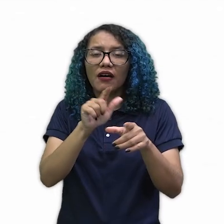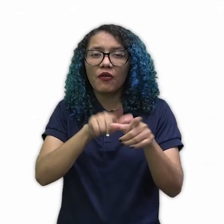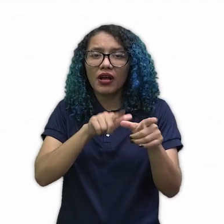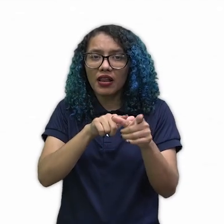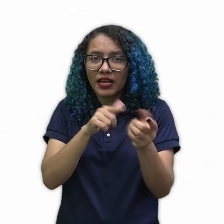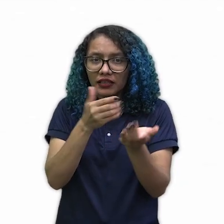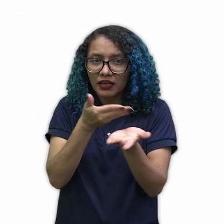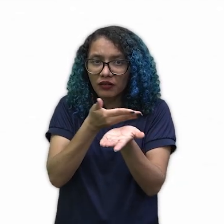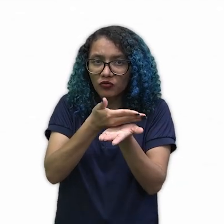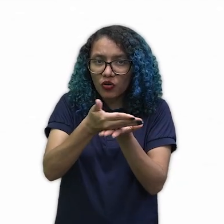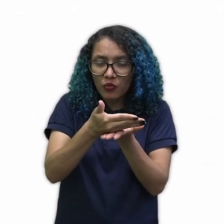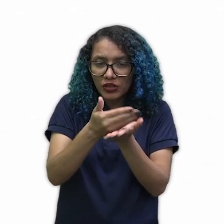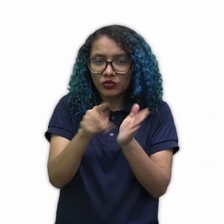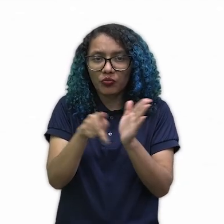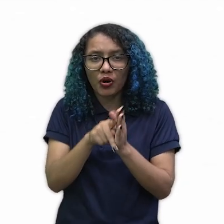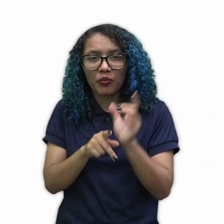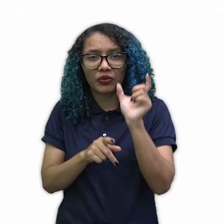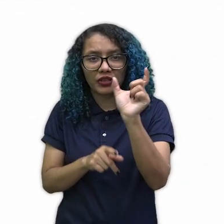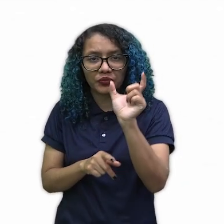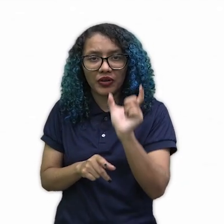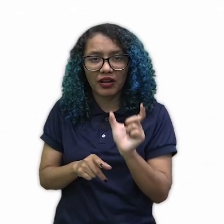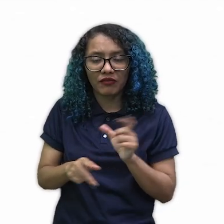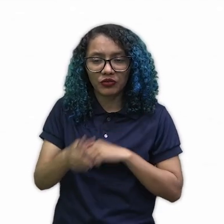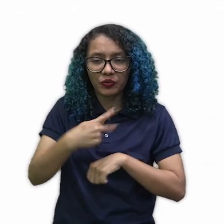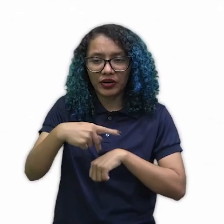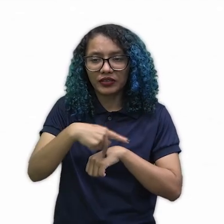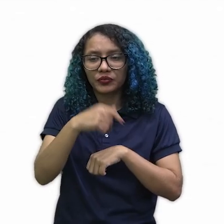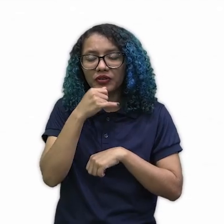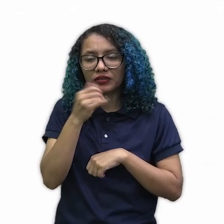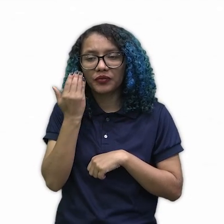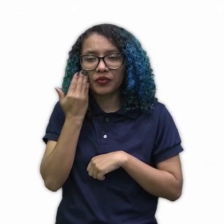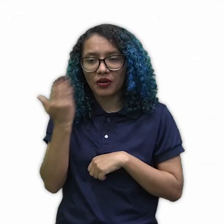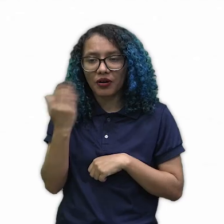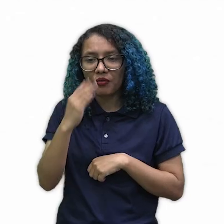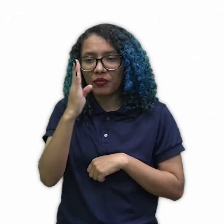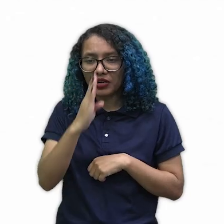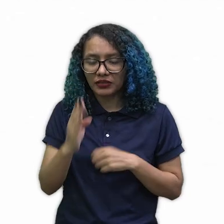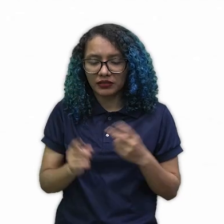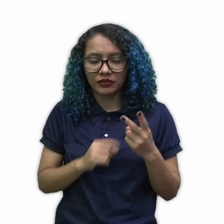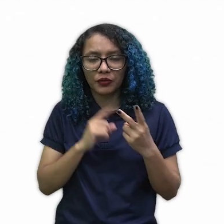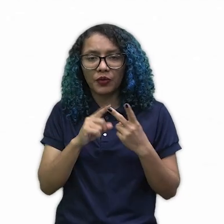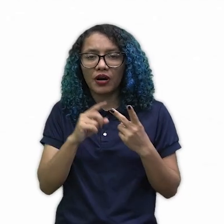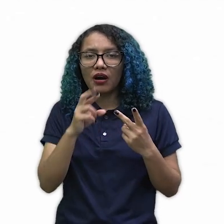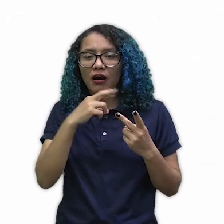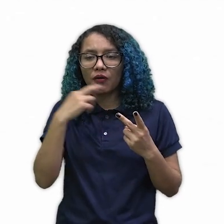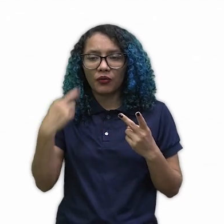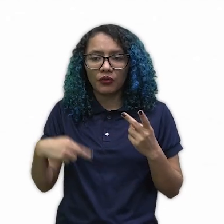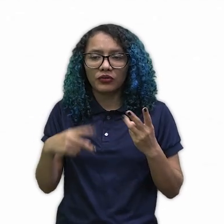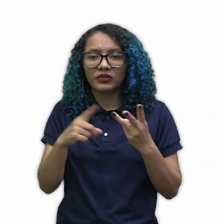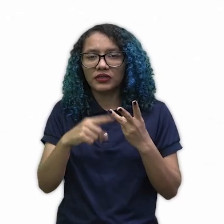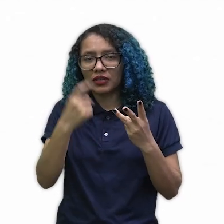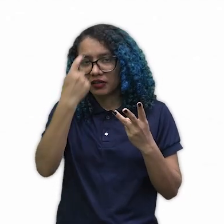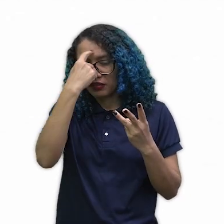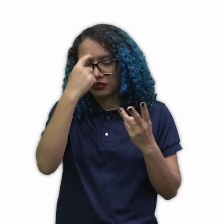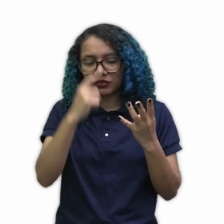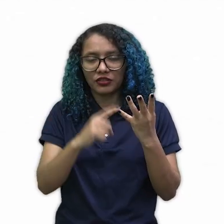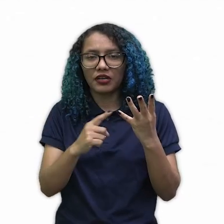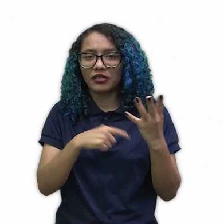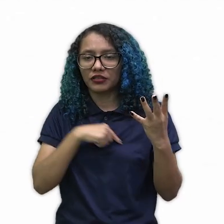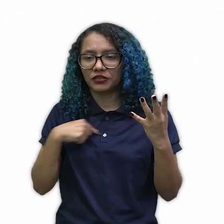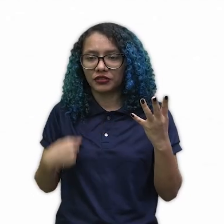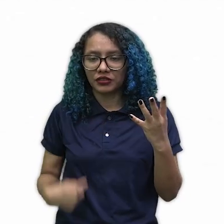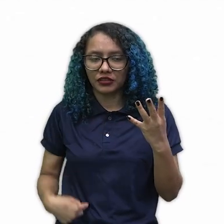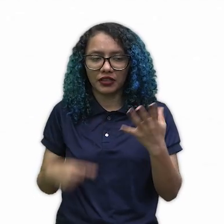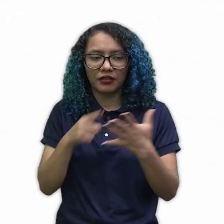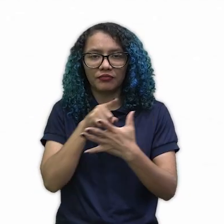os países, no caso, o Brasil, a Rússia, a Índia, a China e a África do